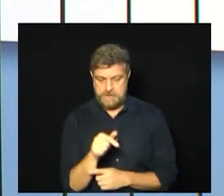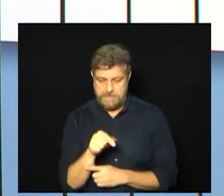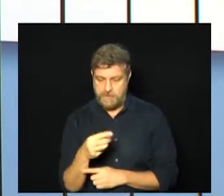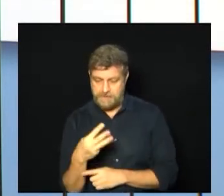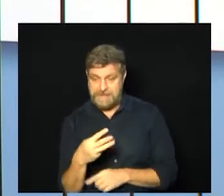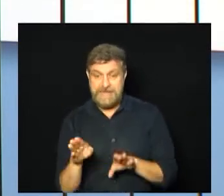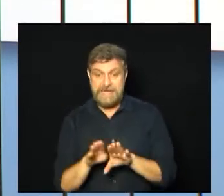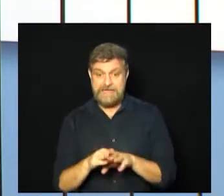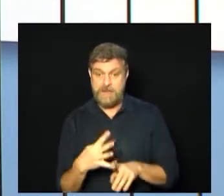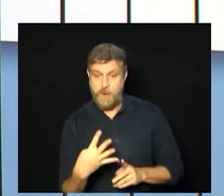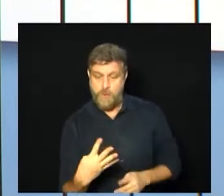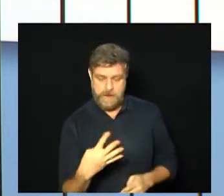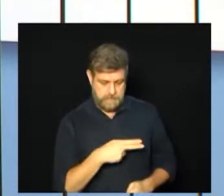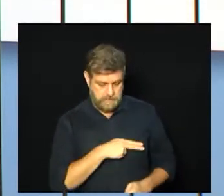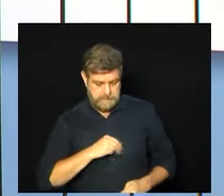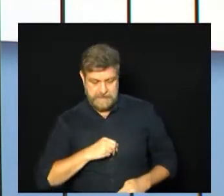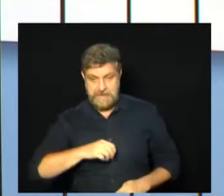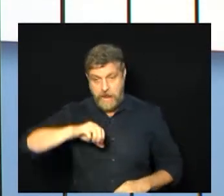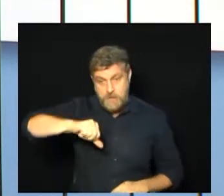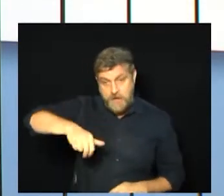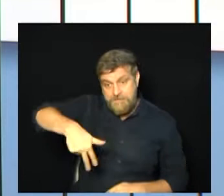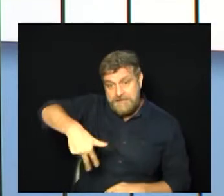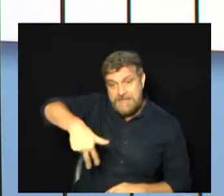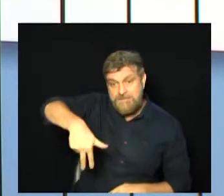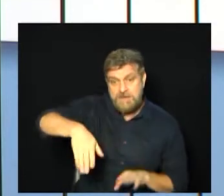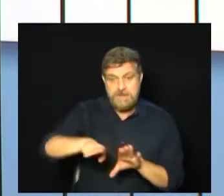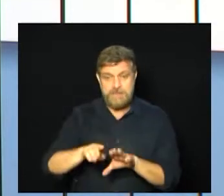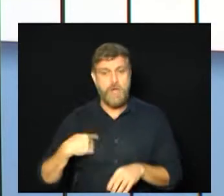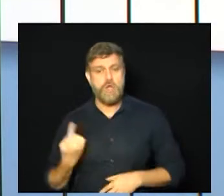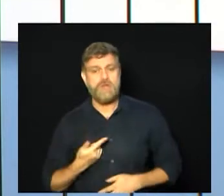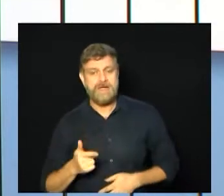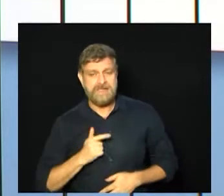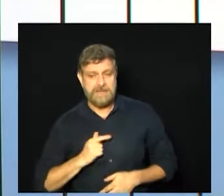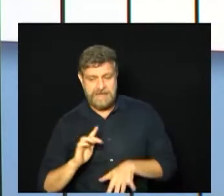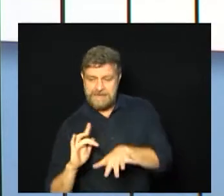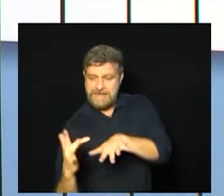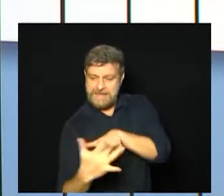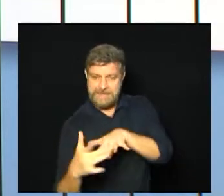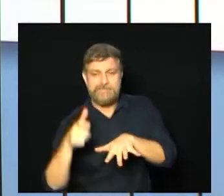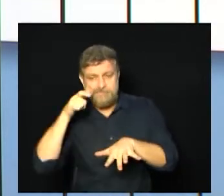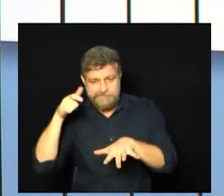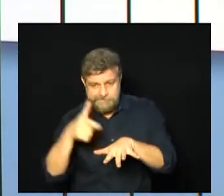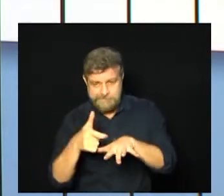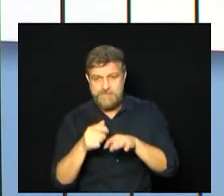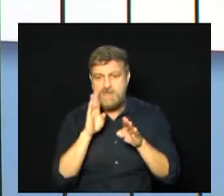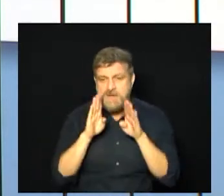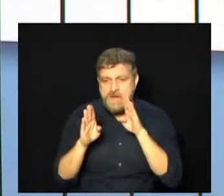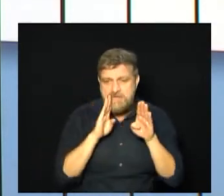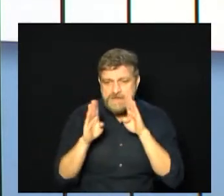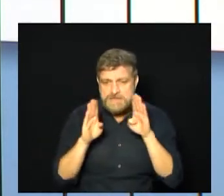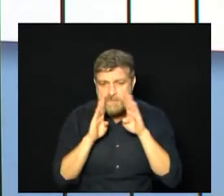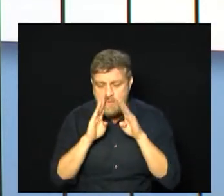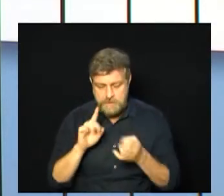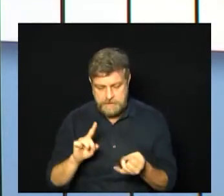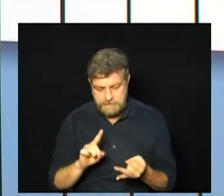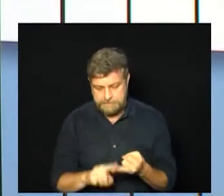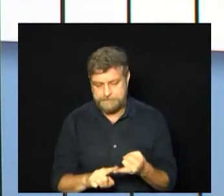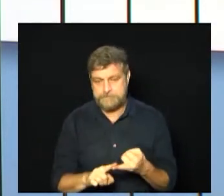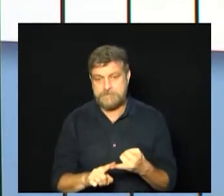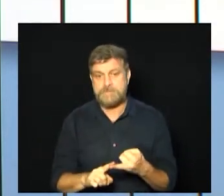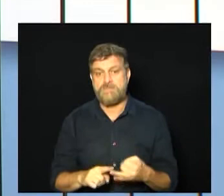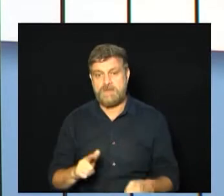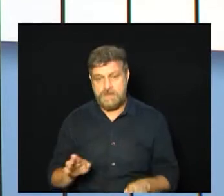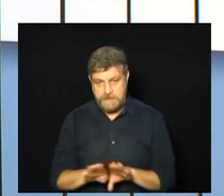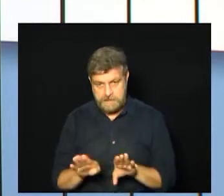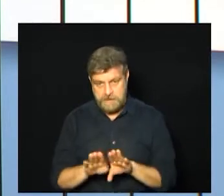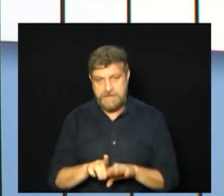canal 4 da NET, 9 da Vivo Fibra. Nós também estamos nas redes sociais, facebook.com/TV Câmara Campinas,